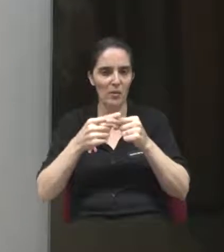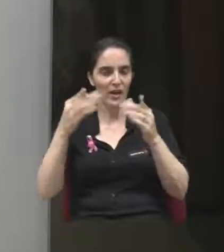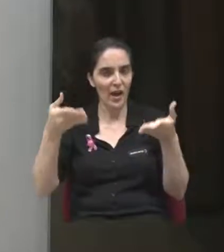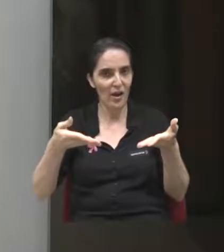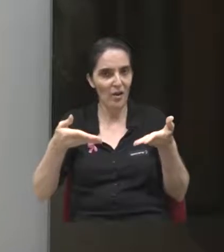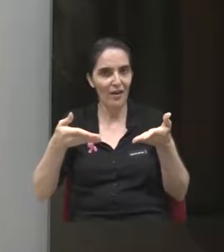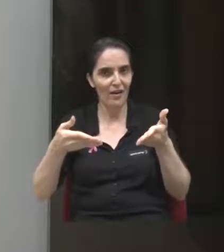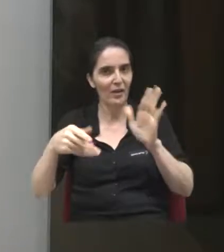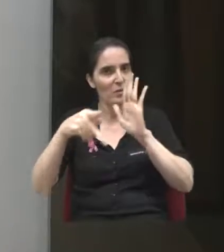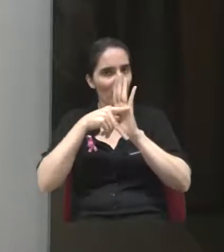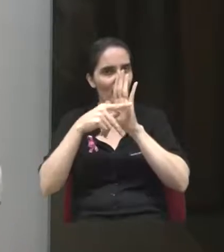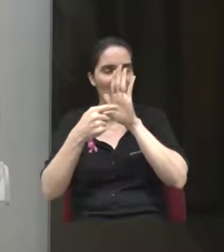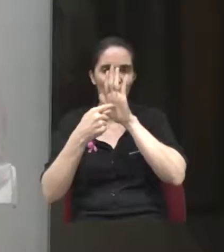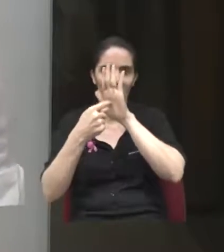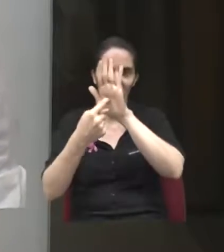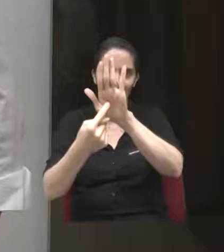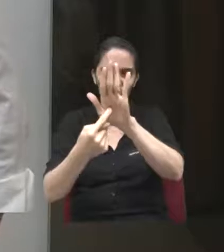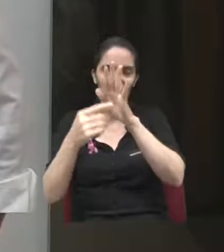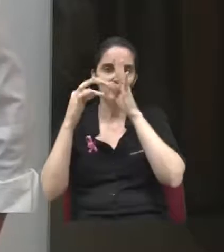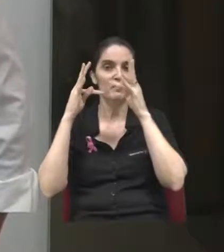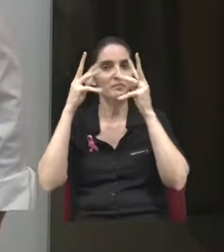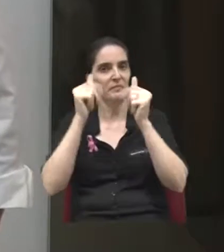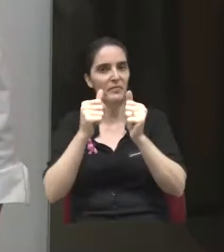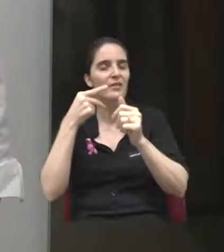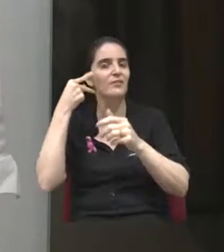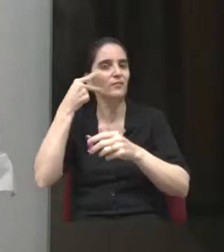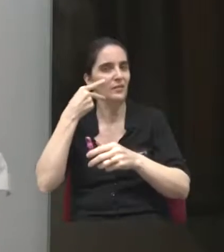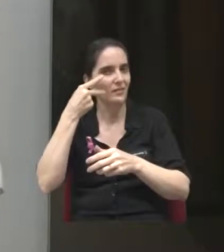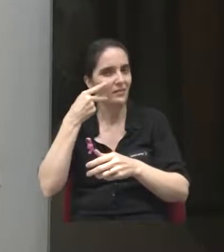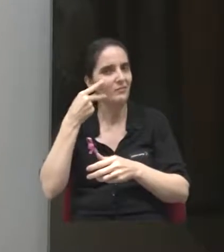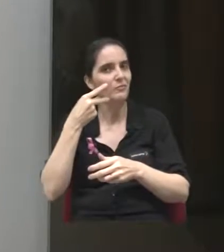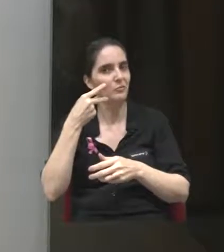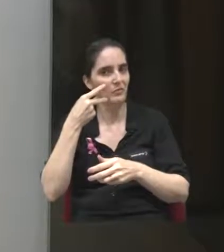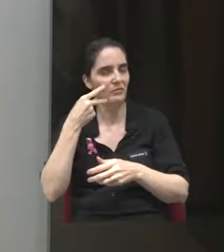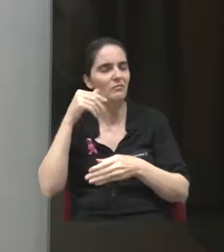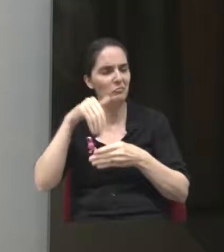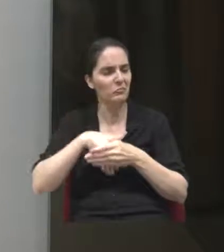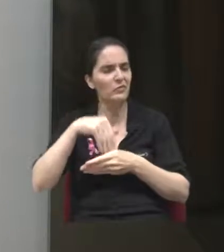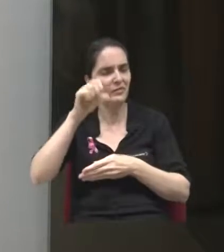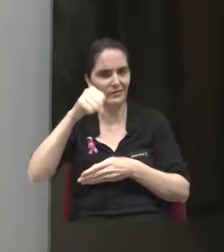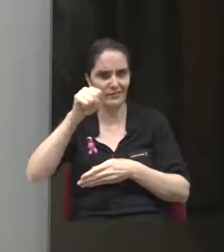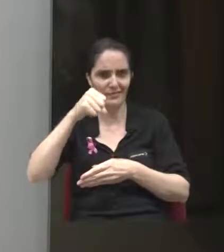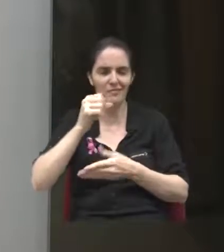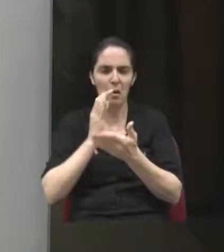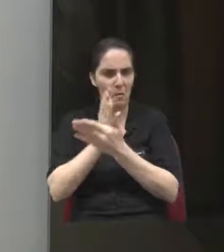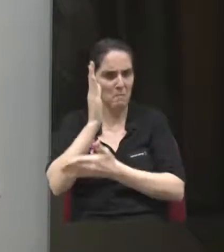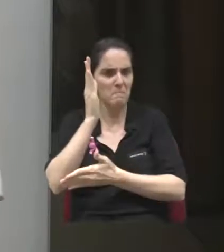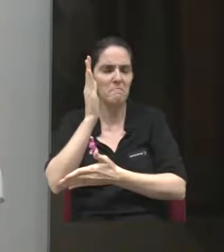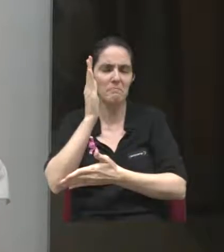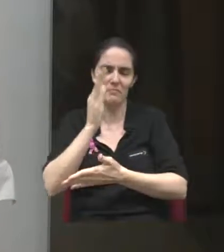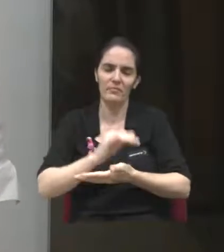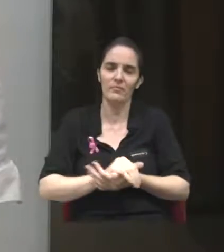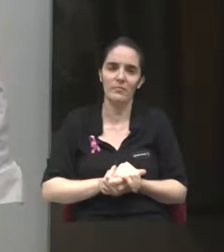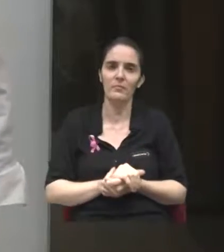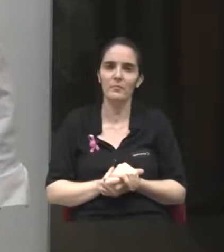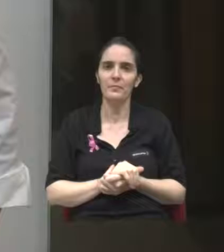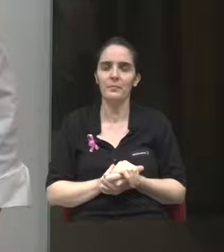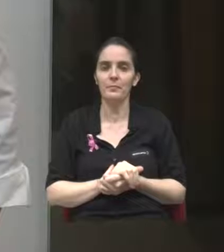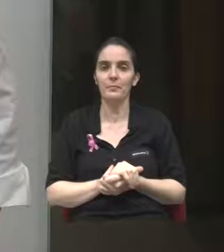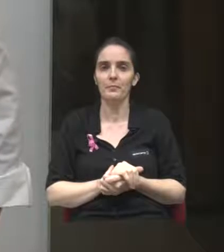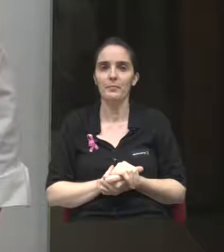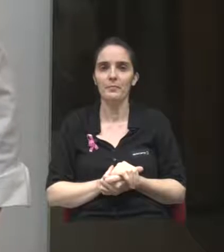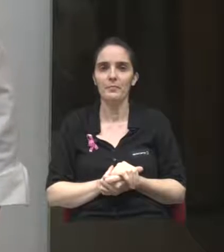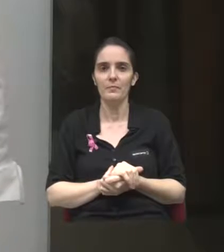certeza que todos os vereadores vão aprovar, que vem somar a um